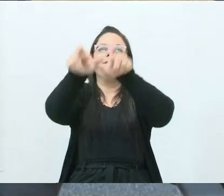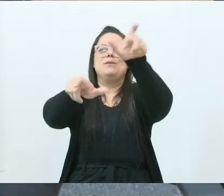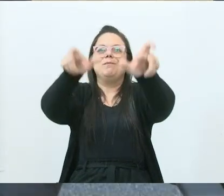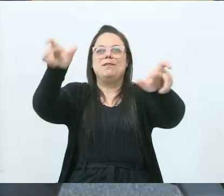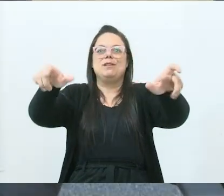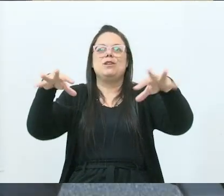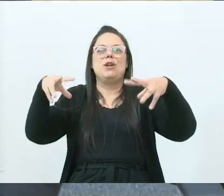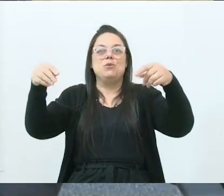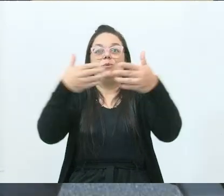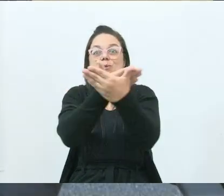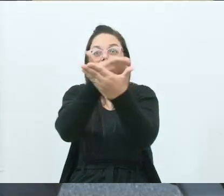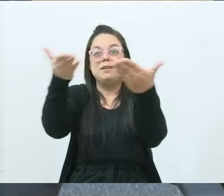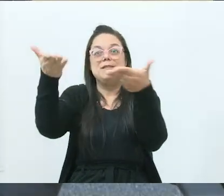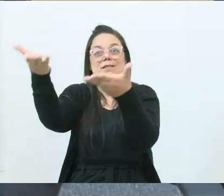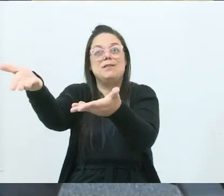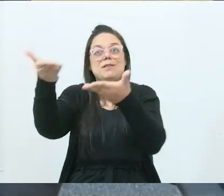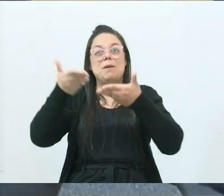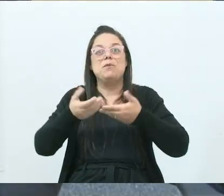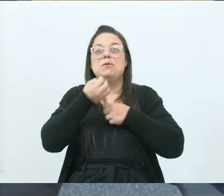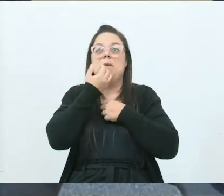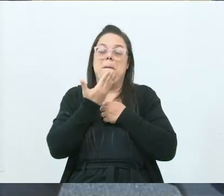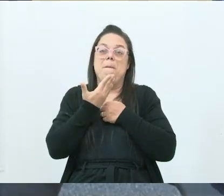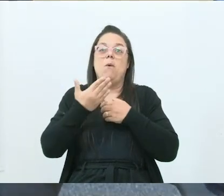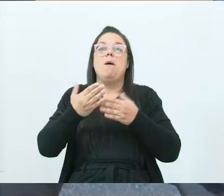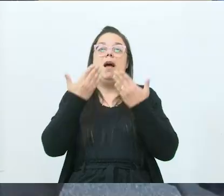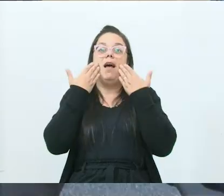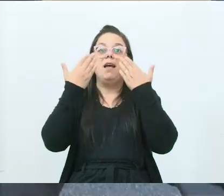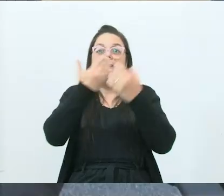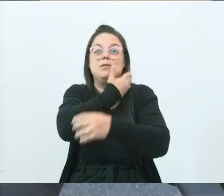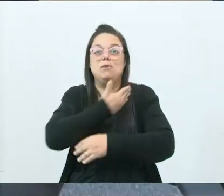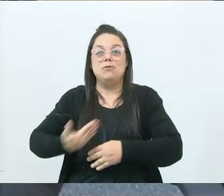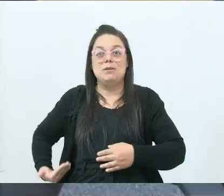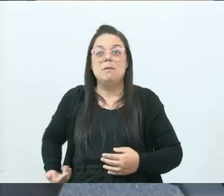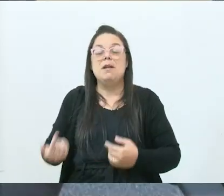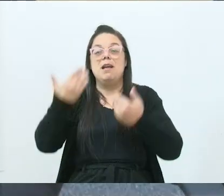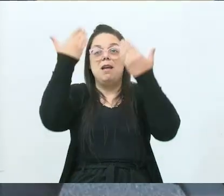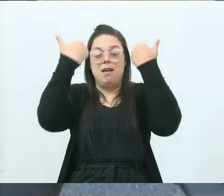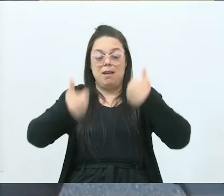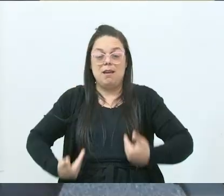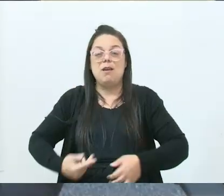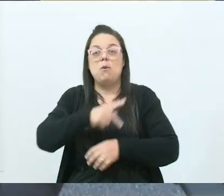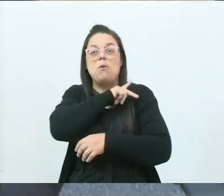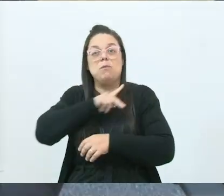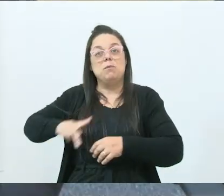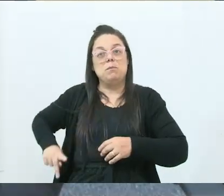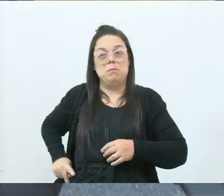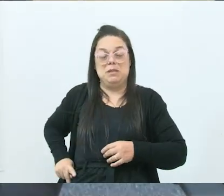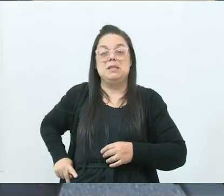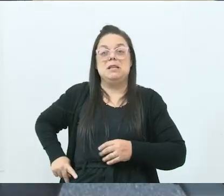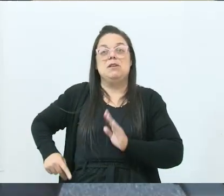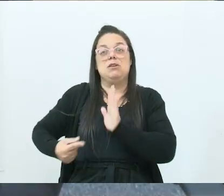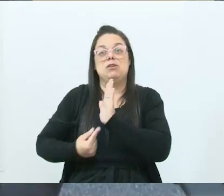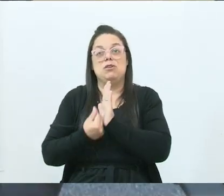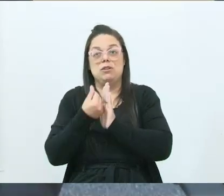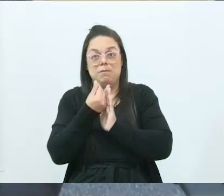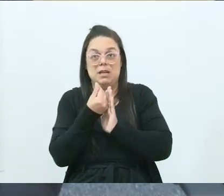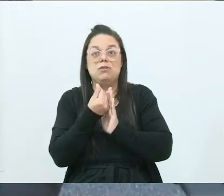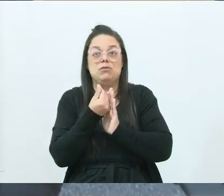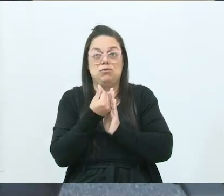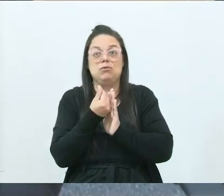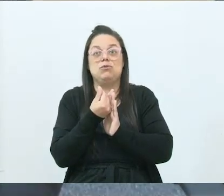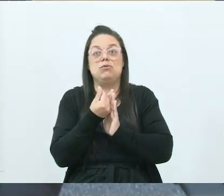muito bem-vindos a essa audiência pública. Eu, como presidente da Comissão de Finanças,